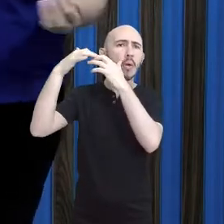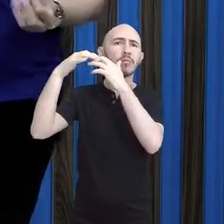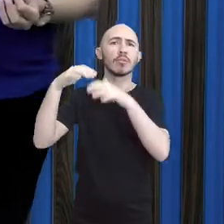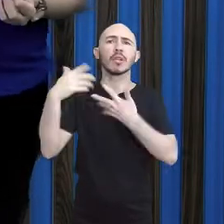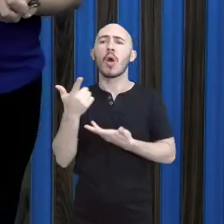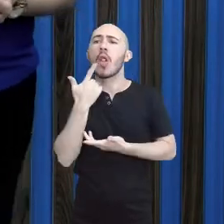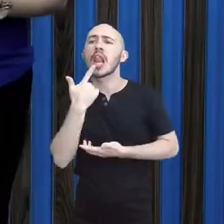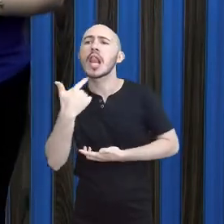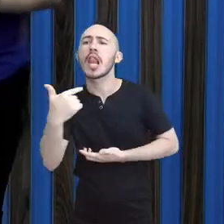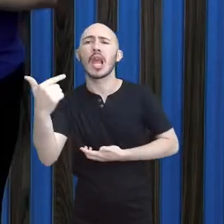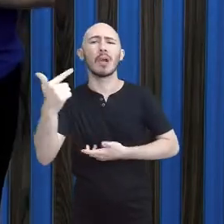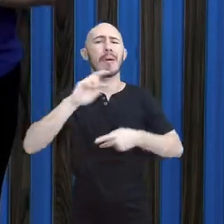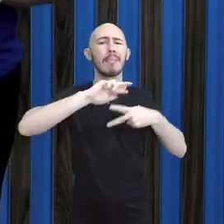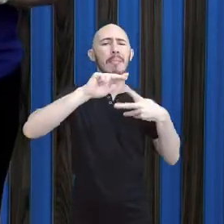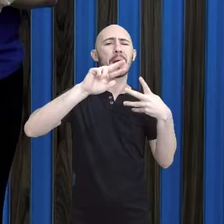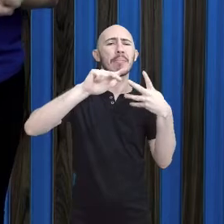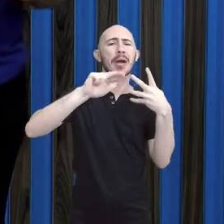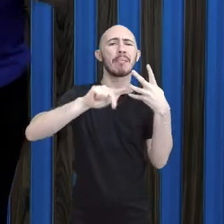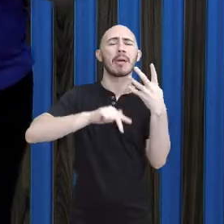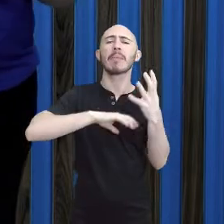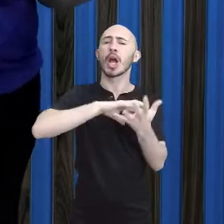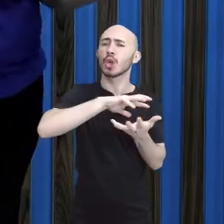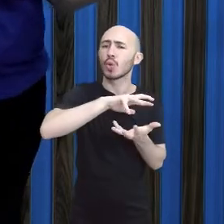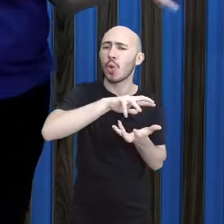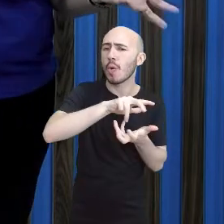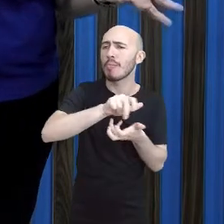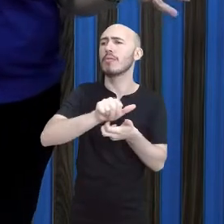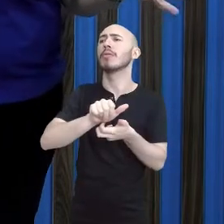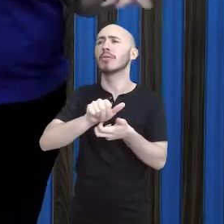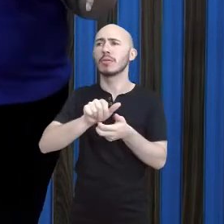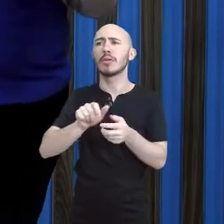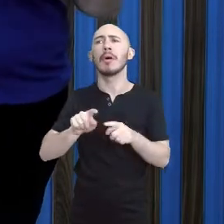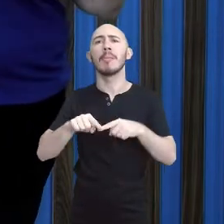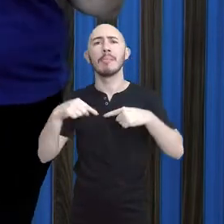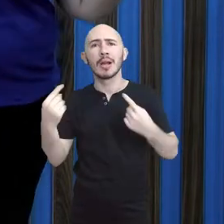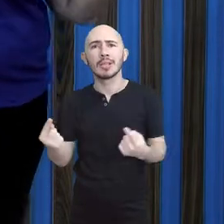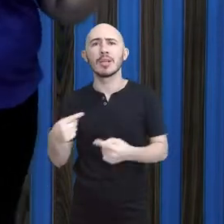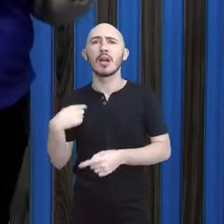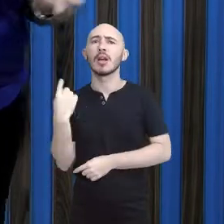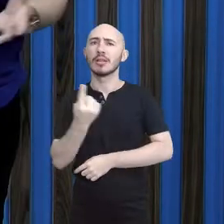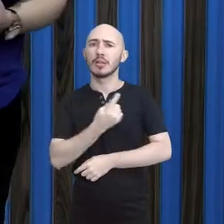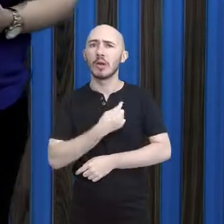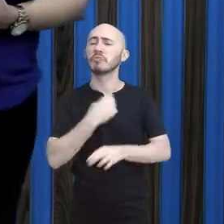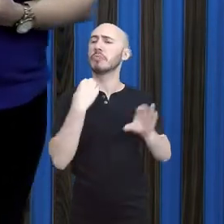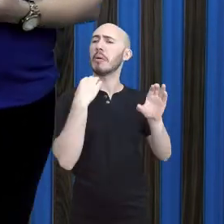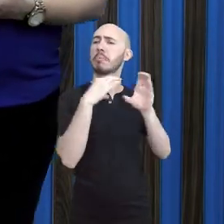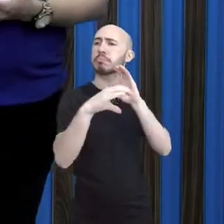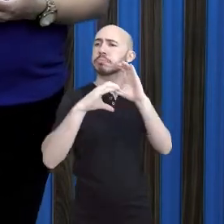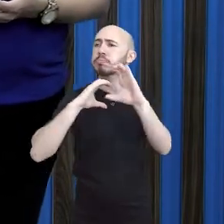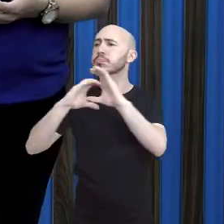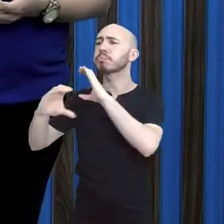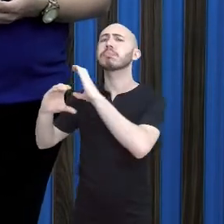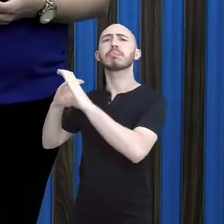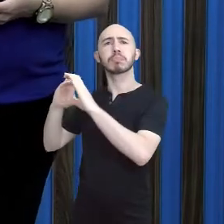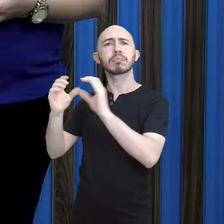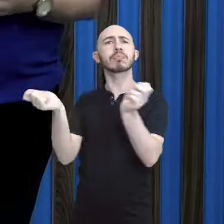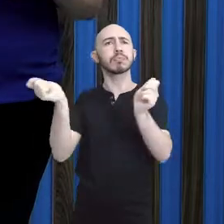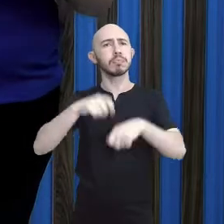completamente diferentes ao redor do mundo e ainda assim conseguimos nos comunicar uns com os